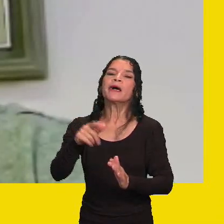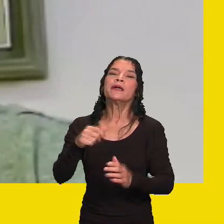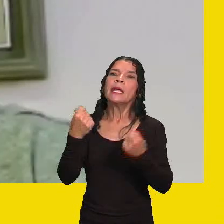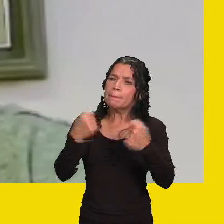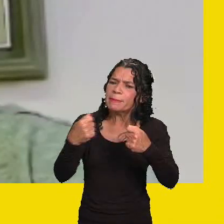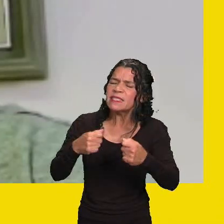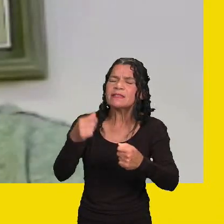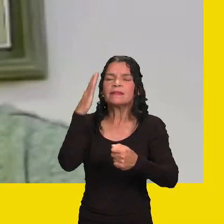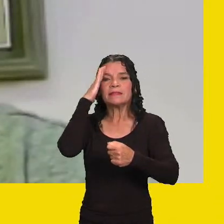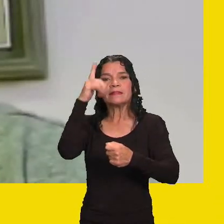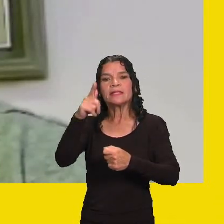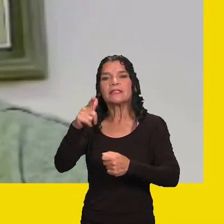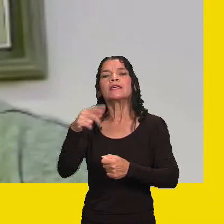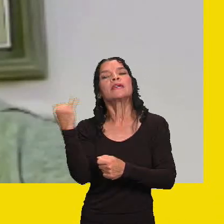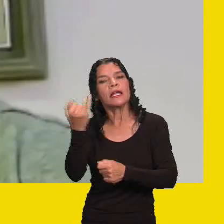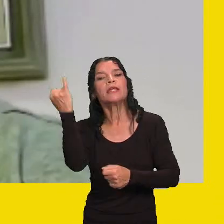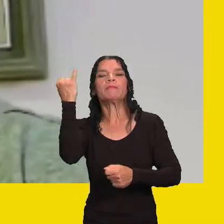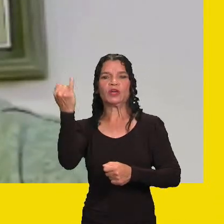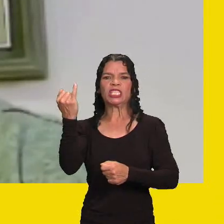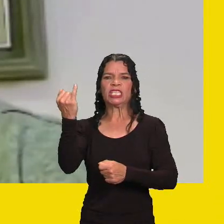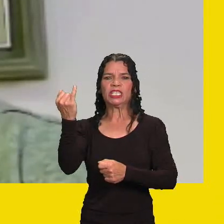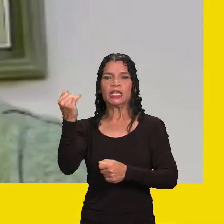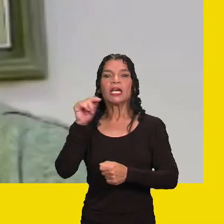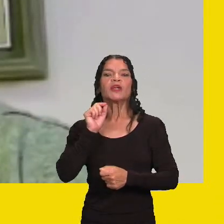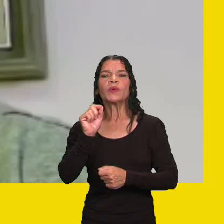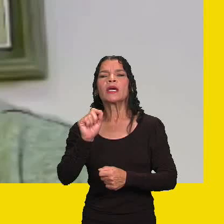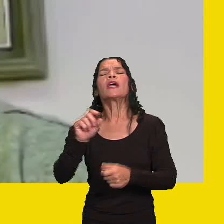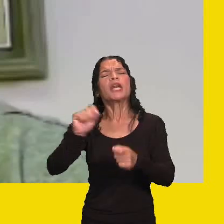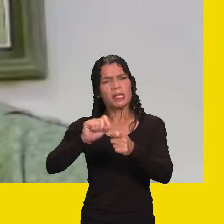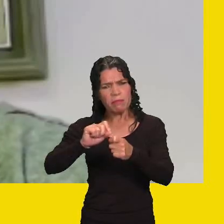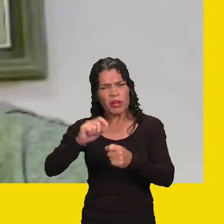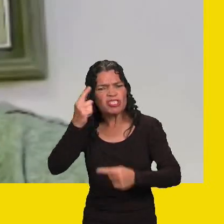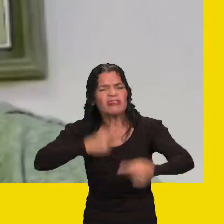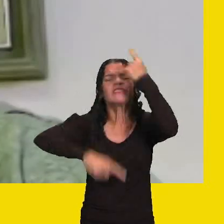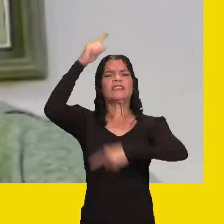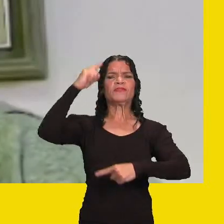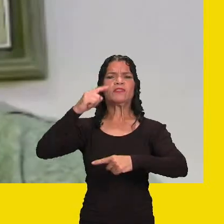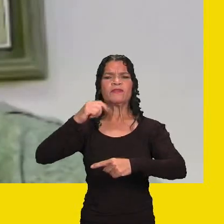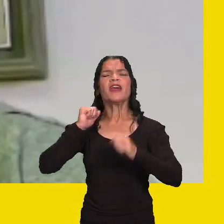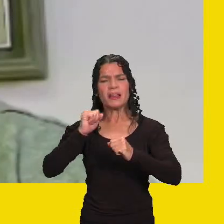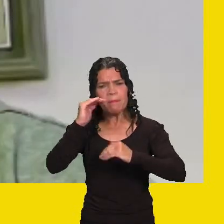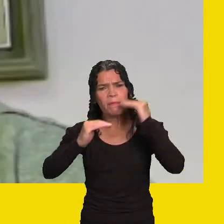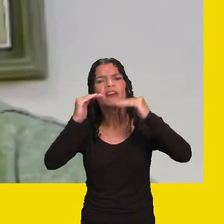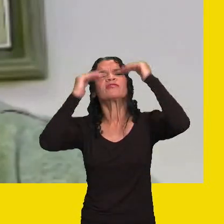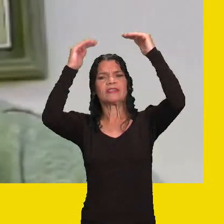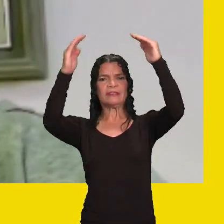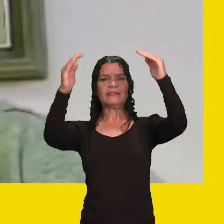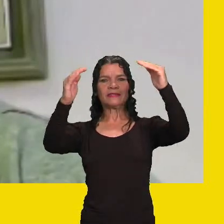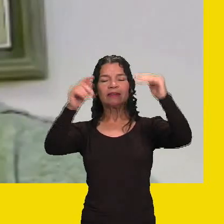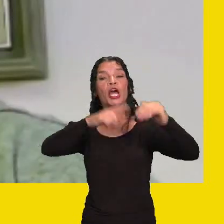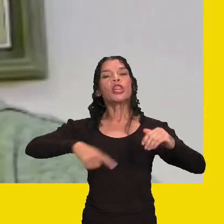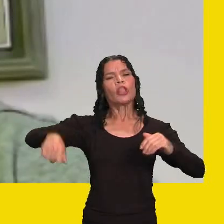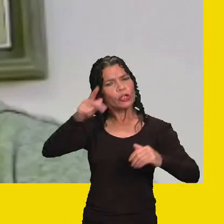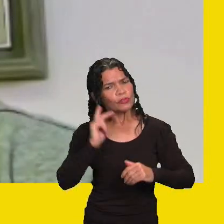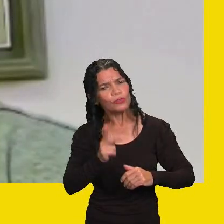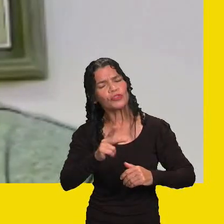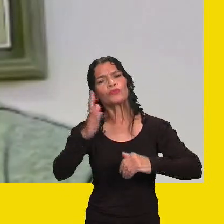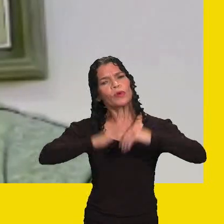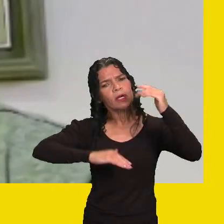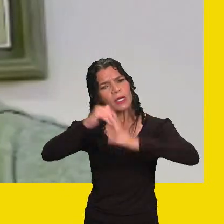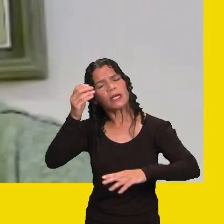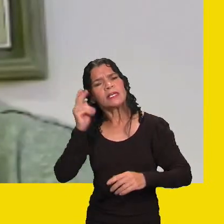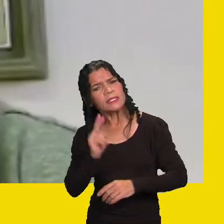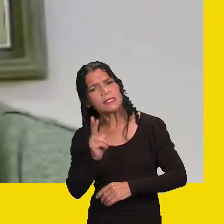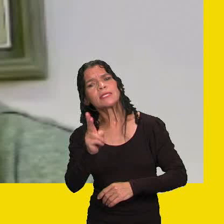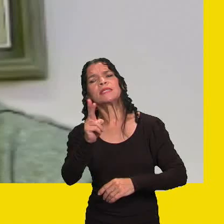essa ideia de que ele é produtor, né? Então, que a gente possa continuar dentro das nossas práticas, dentro